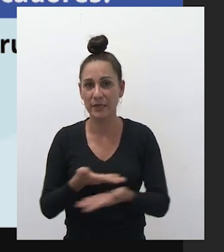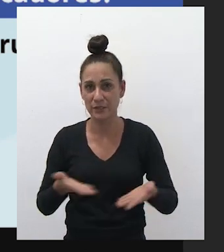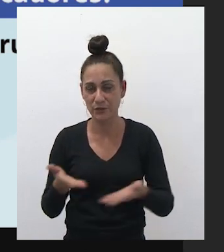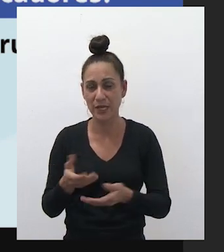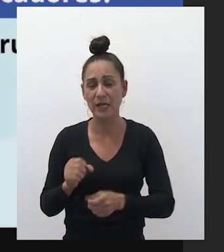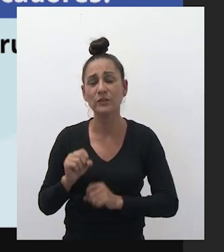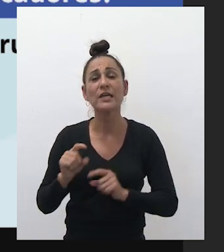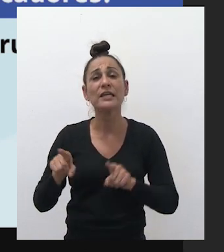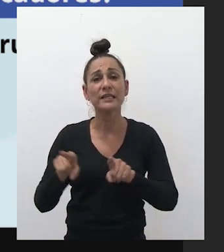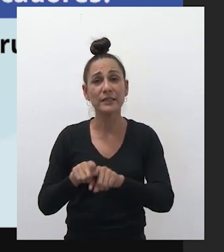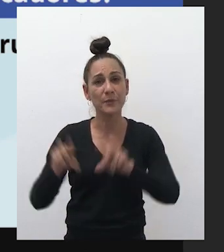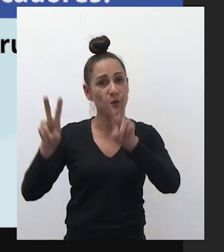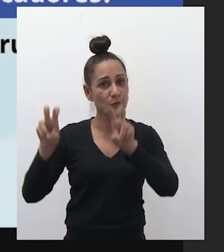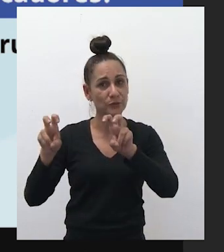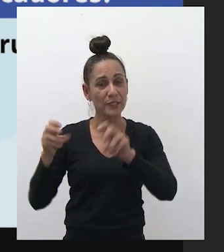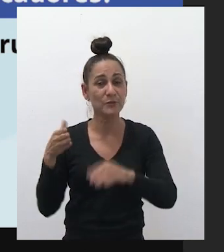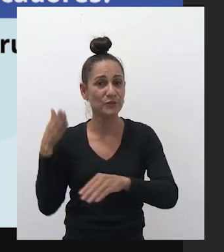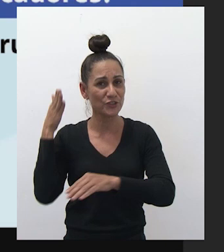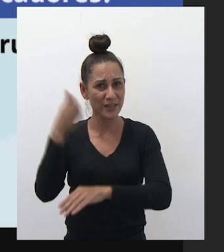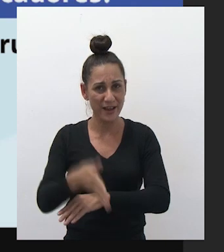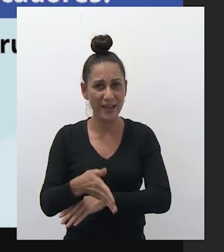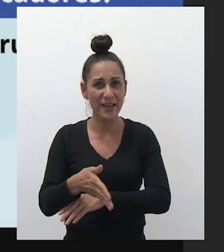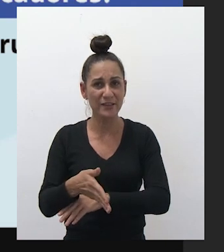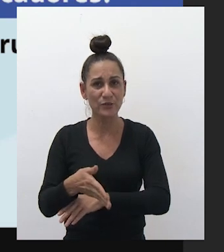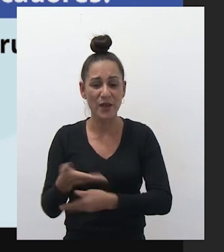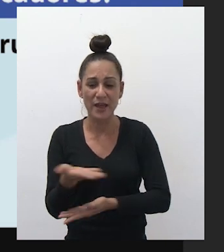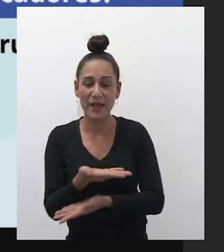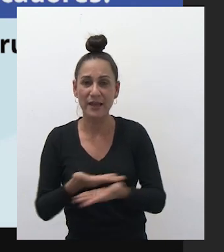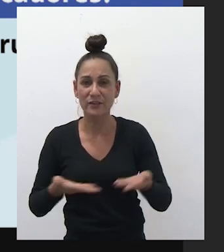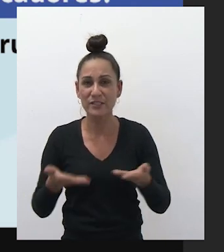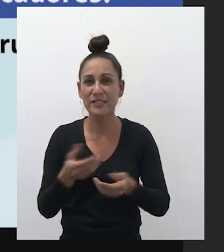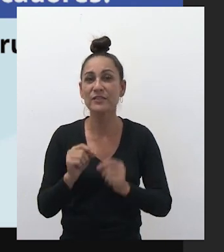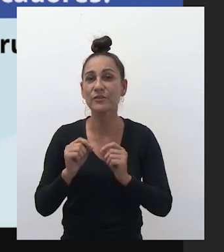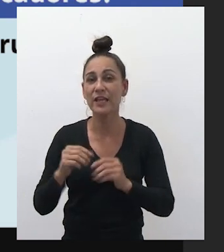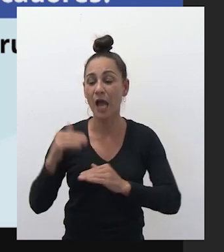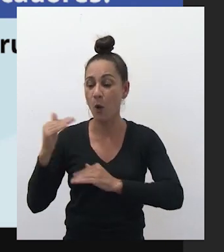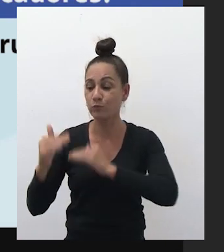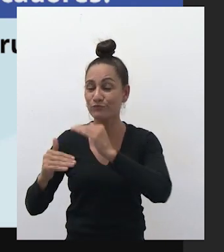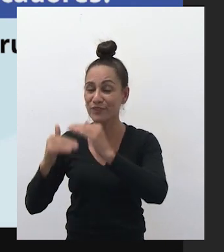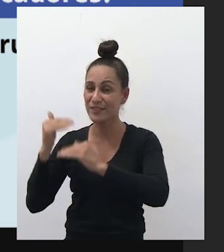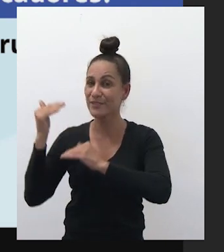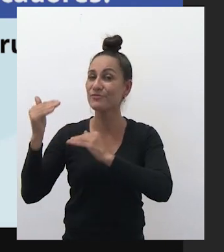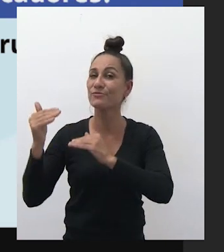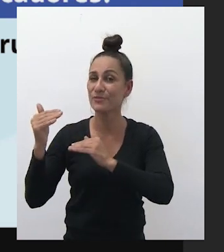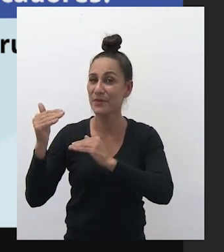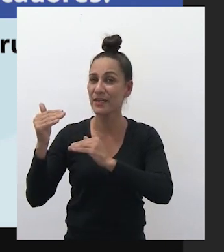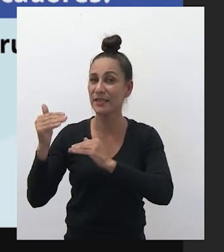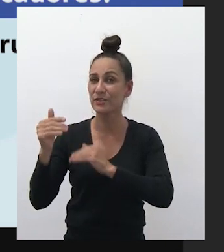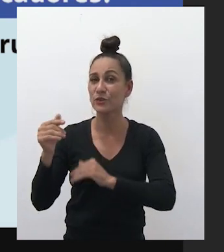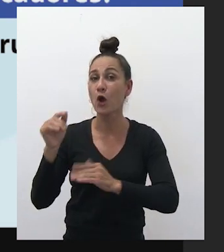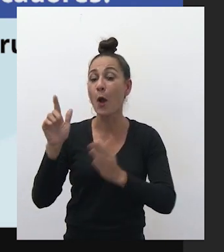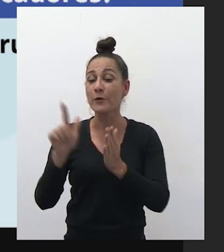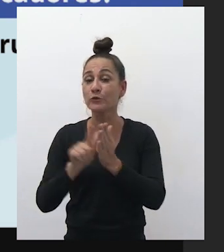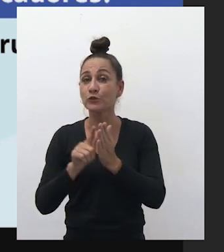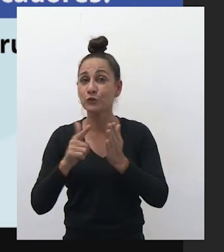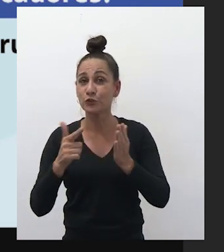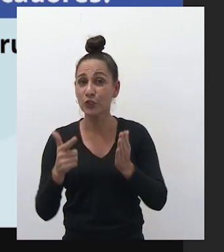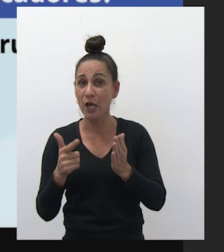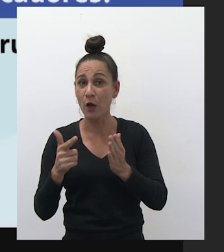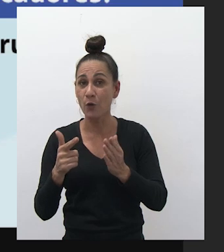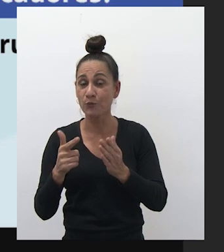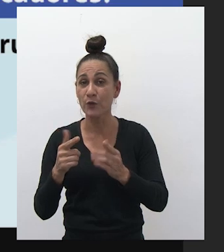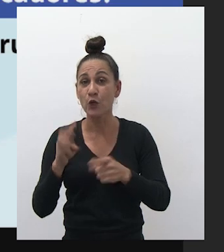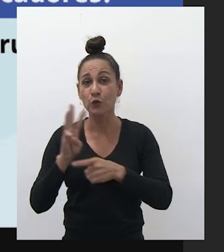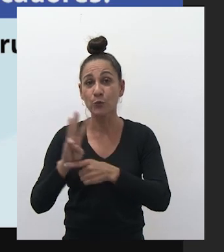Saneamento, outro tema diretamente relacionado ao desenvolvimento. Matéria jornalística do portal